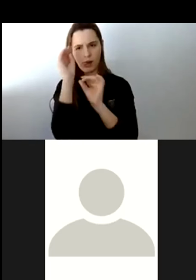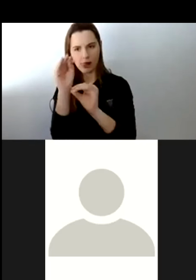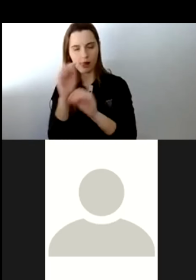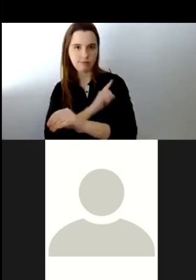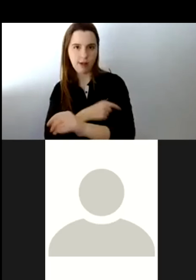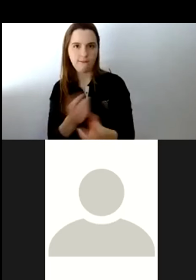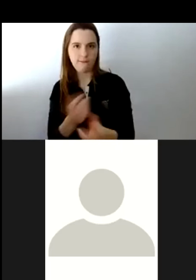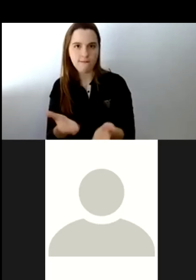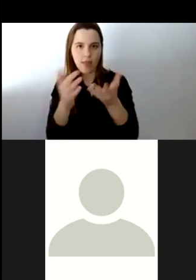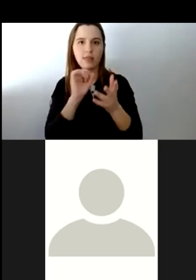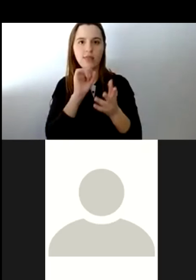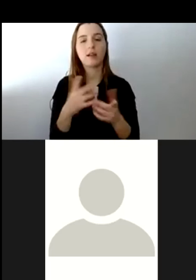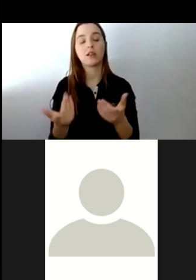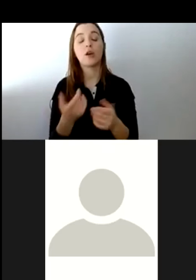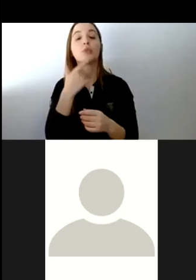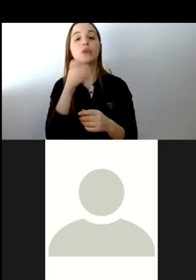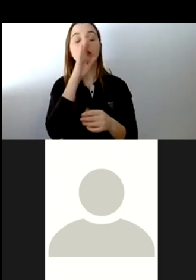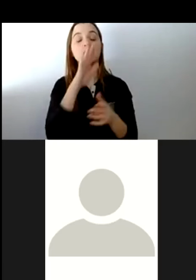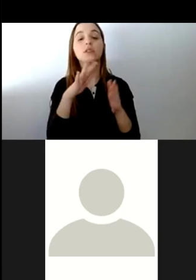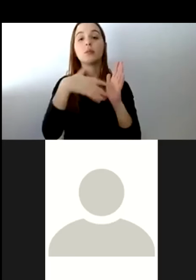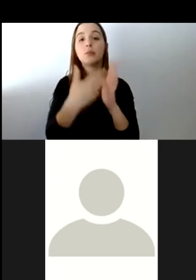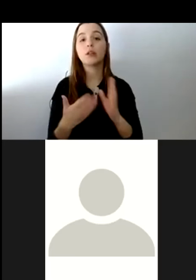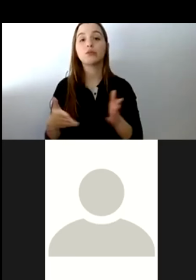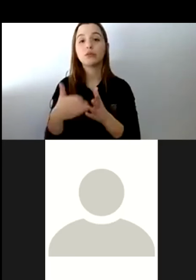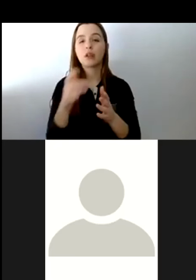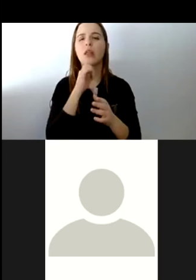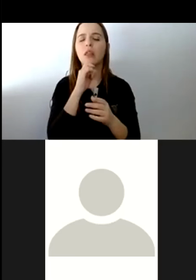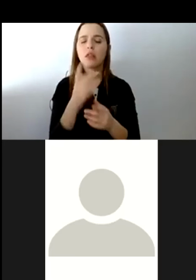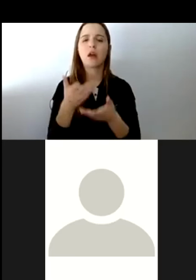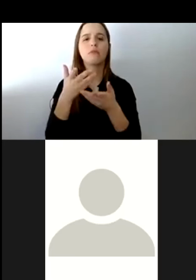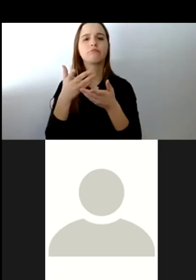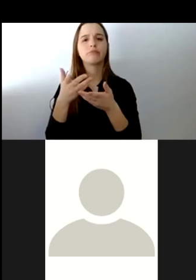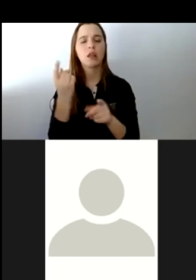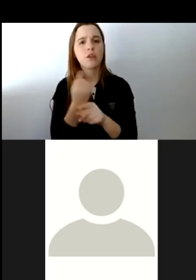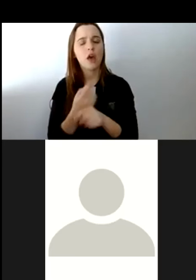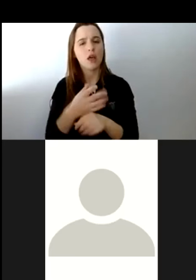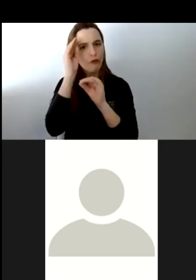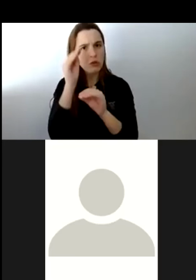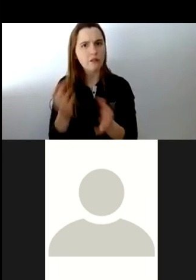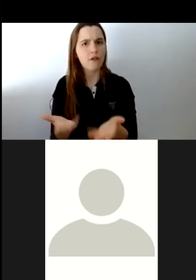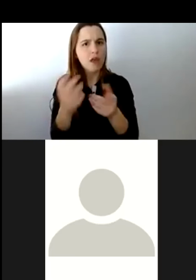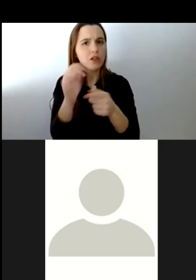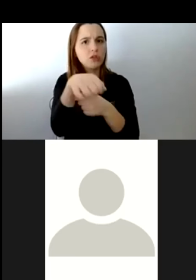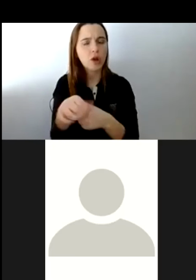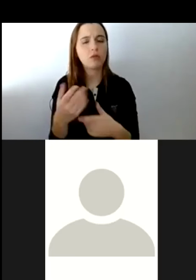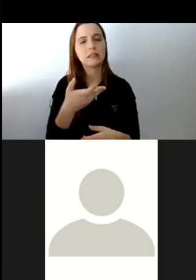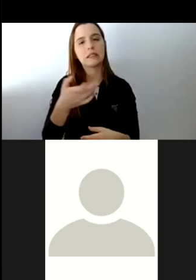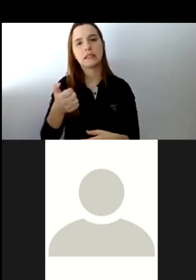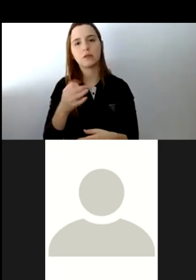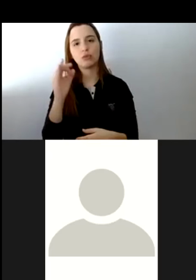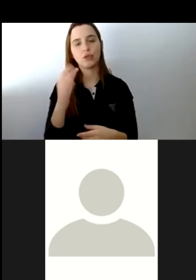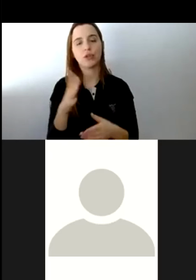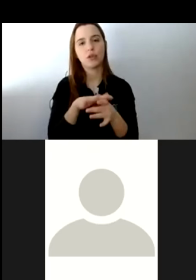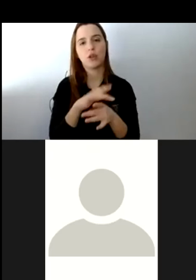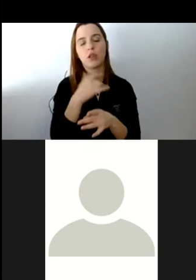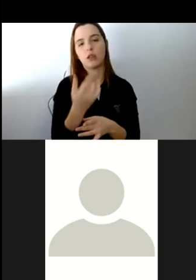questionado se o Plano Nacional ou Estratégia Nacional promove ou apoia atividades de formação e em 75% dos casos as